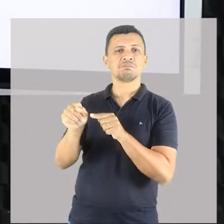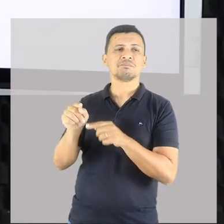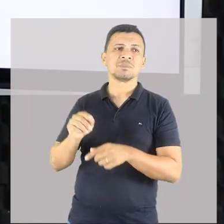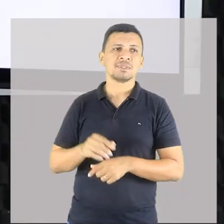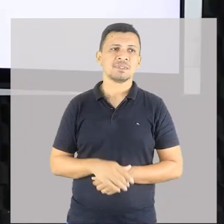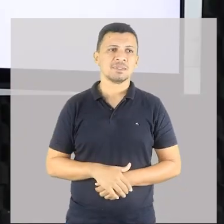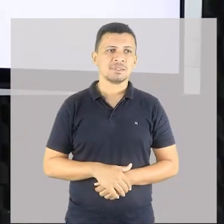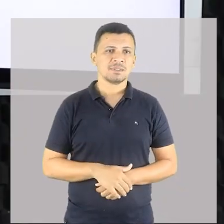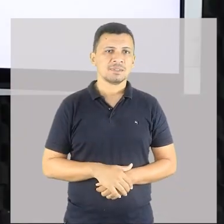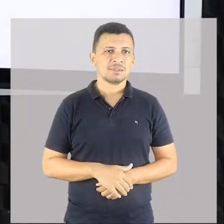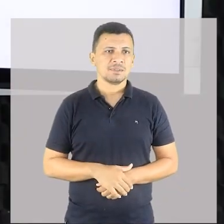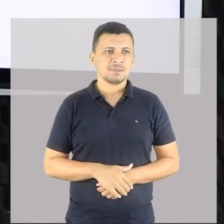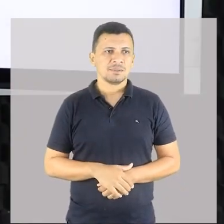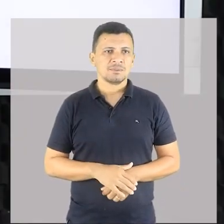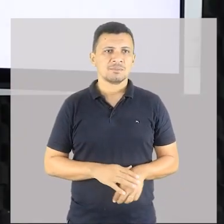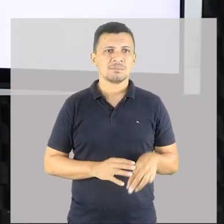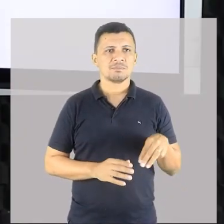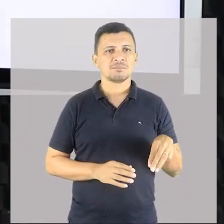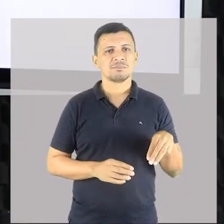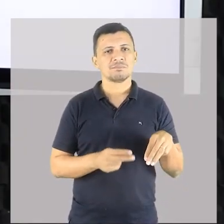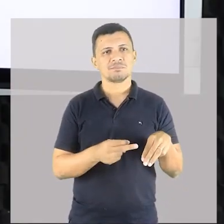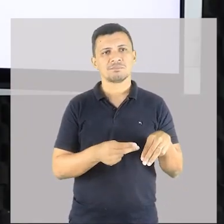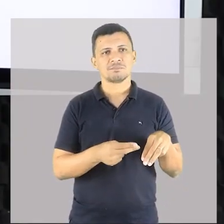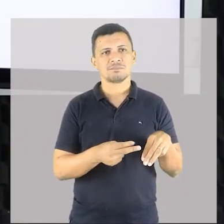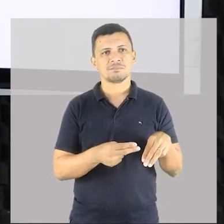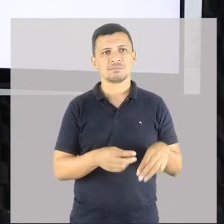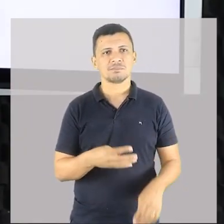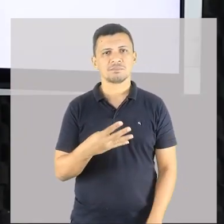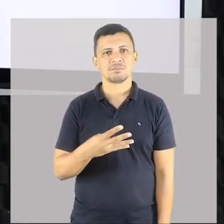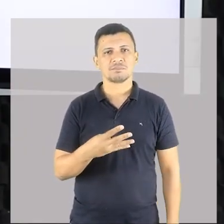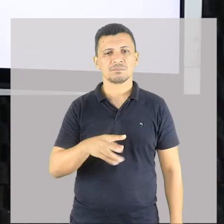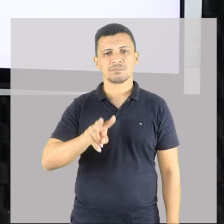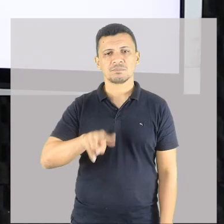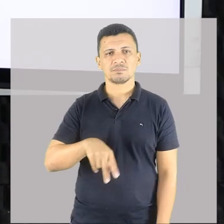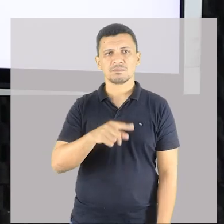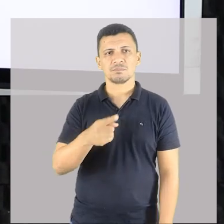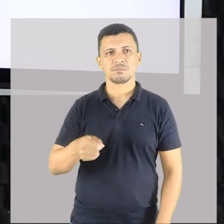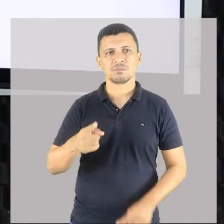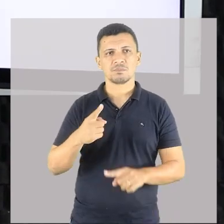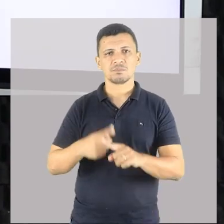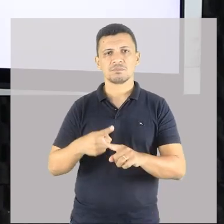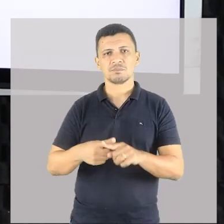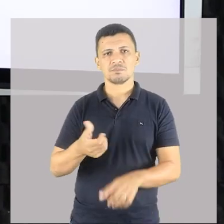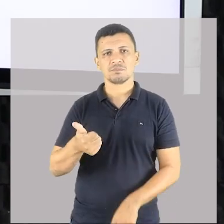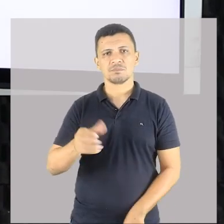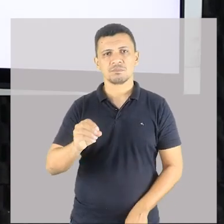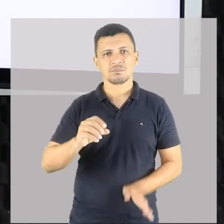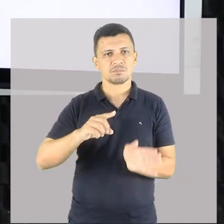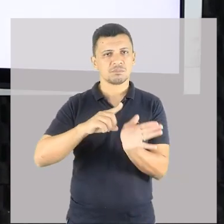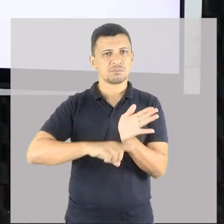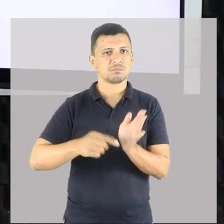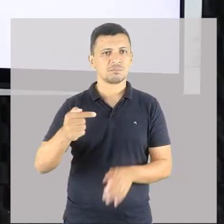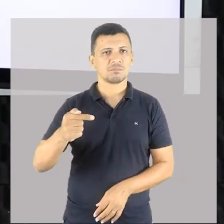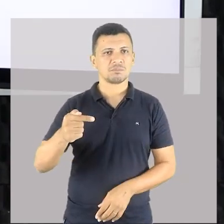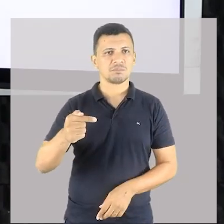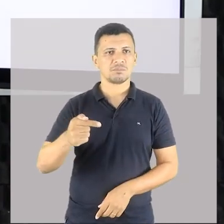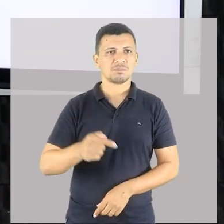A permeabilidade magnética do meio é 4π vezes 10 elevado a menos